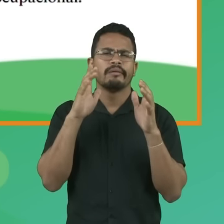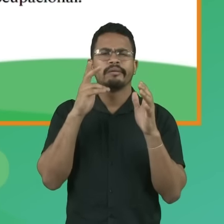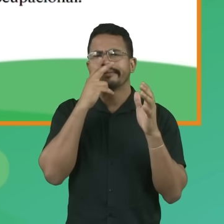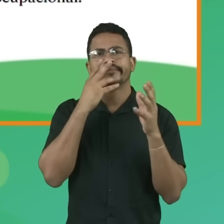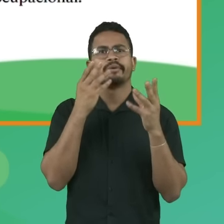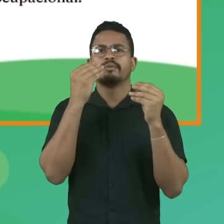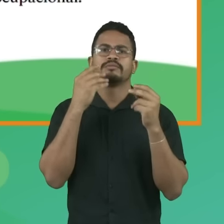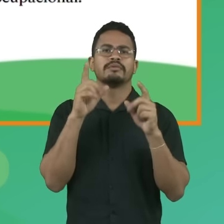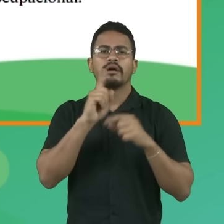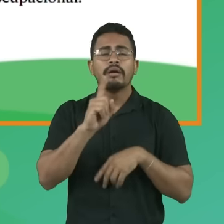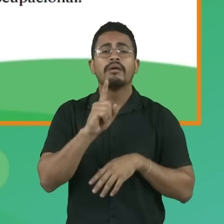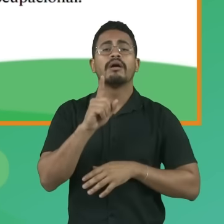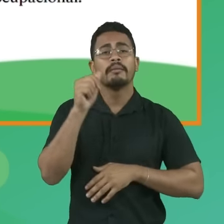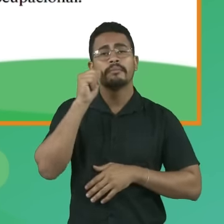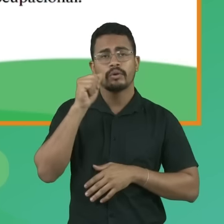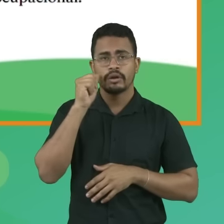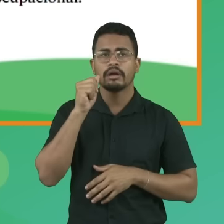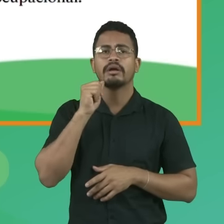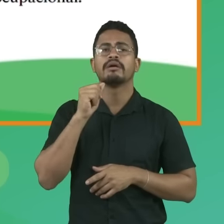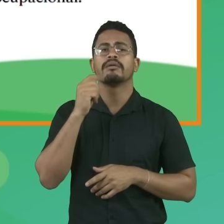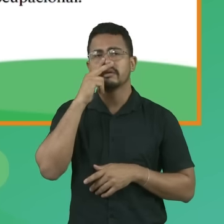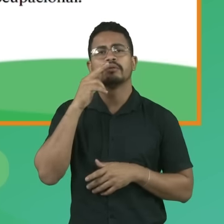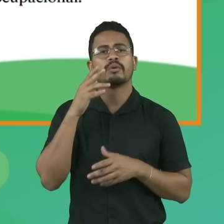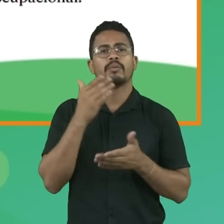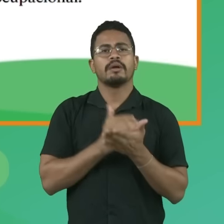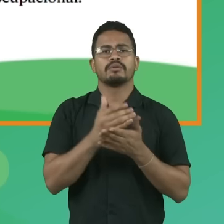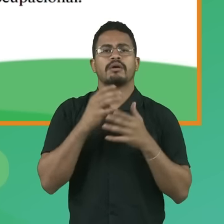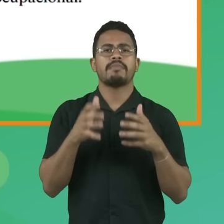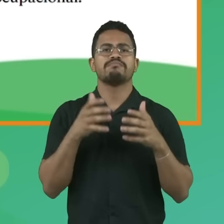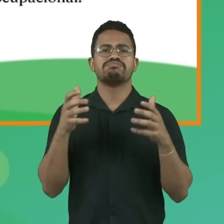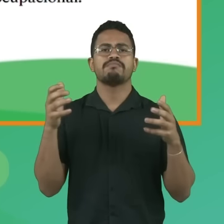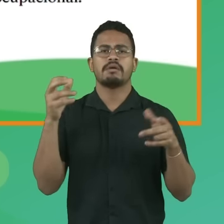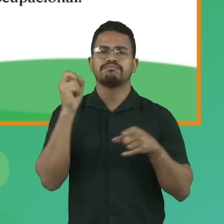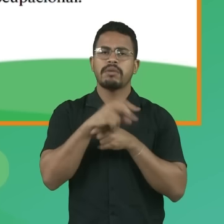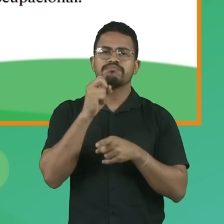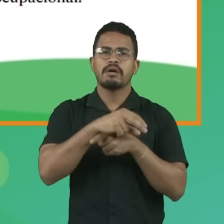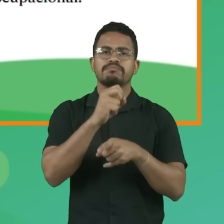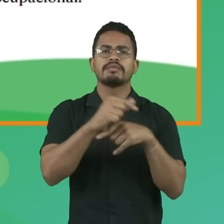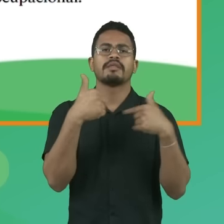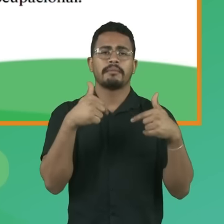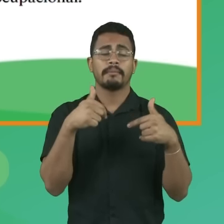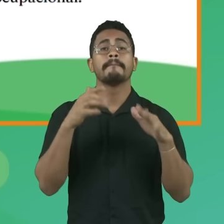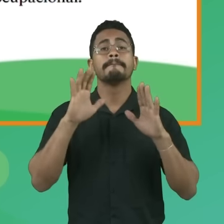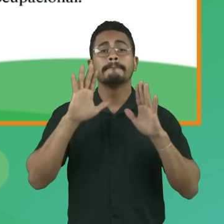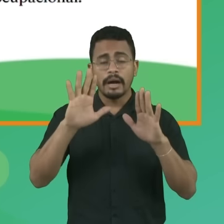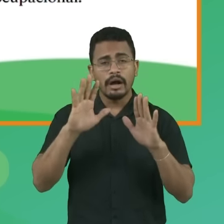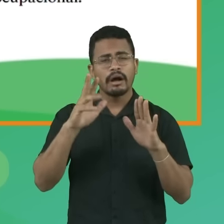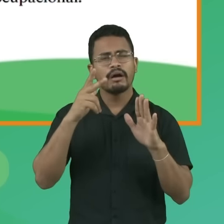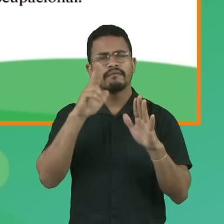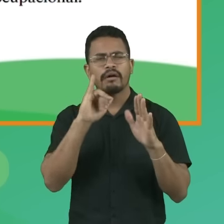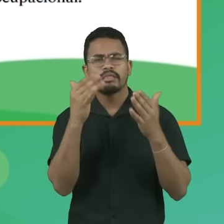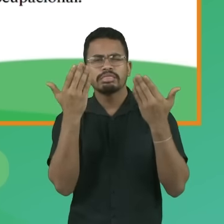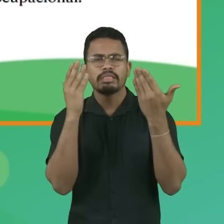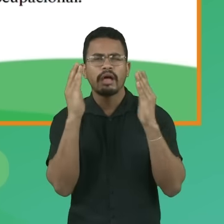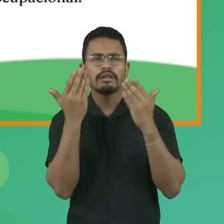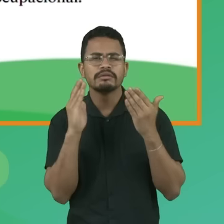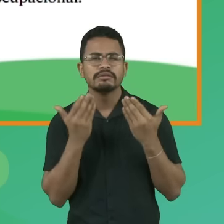crescimento, as mulheres começaram a crescer no mercado de trabalho. Só que quando a gente vai analisar